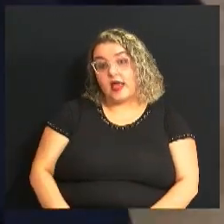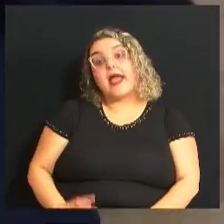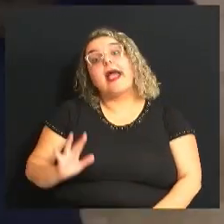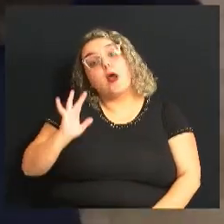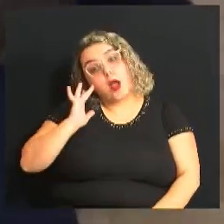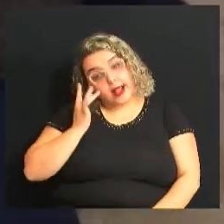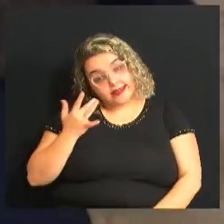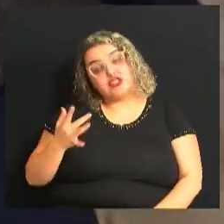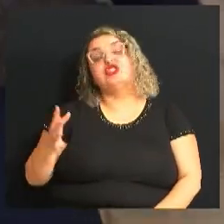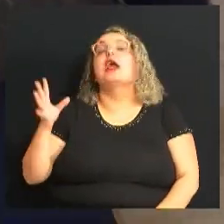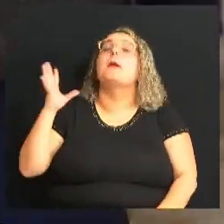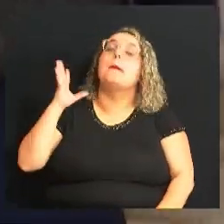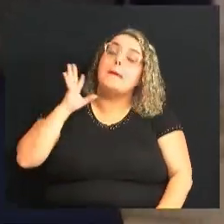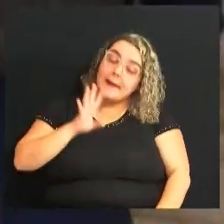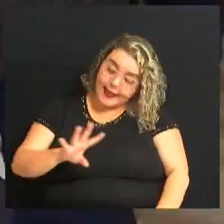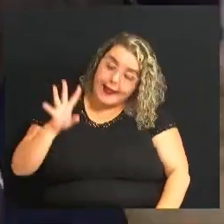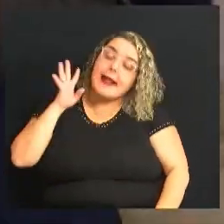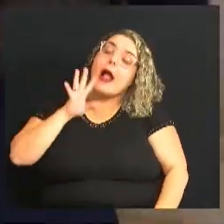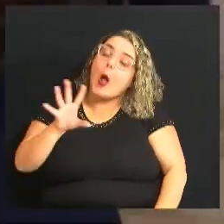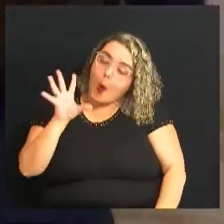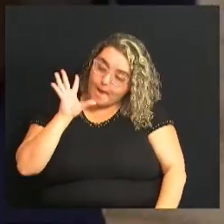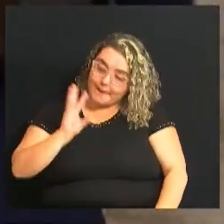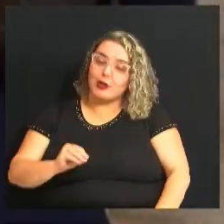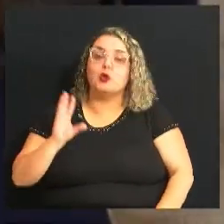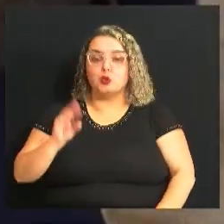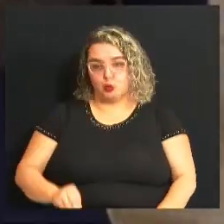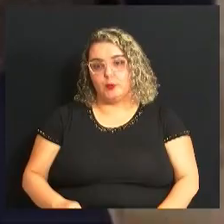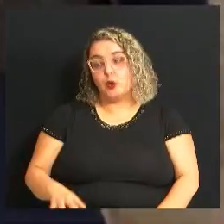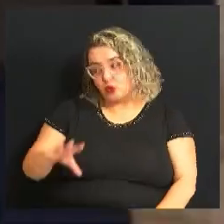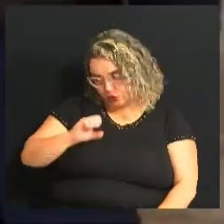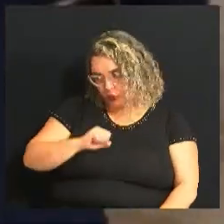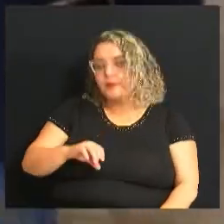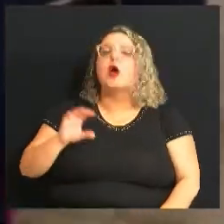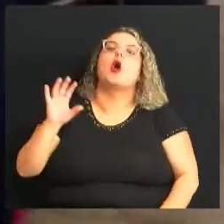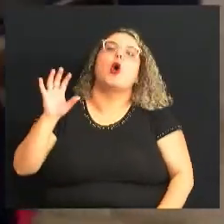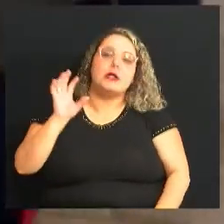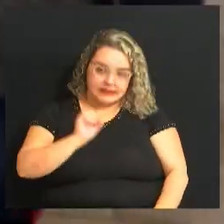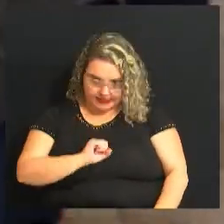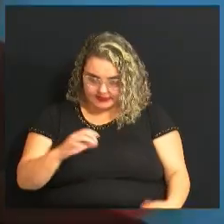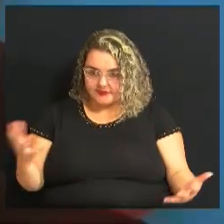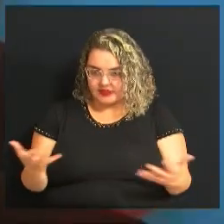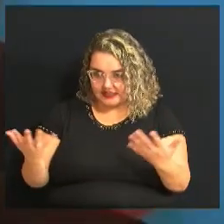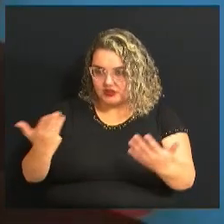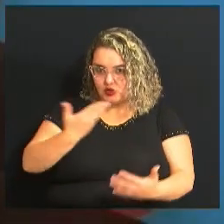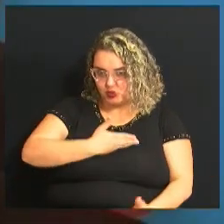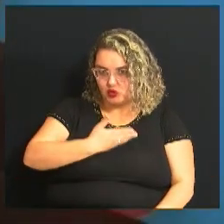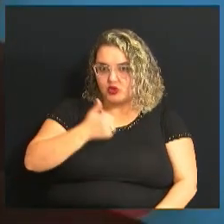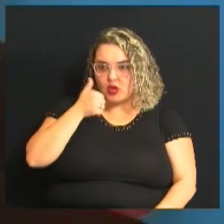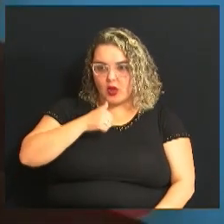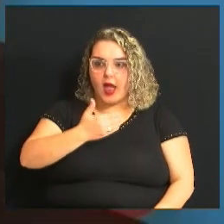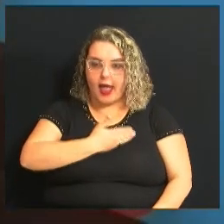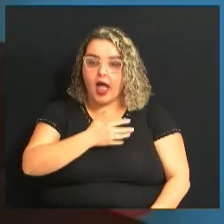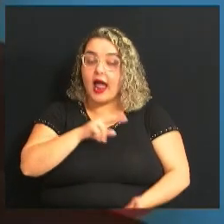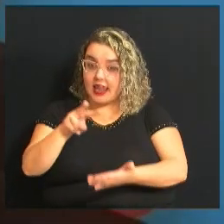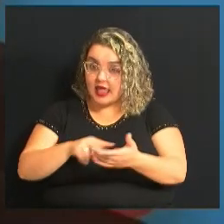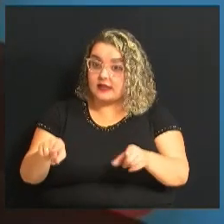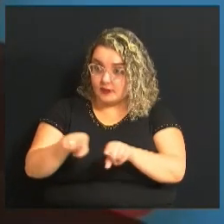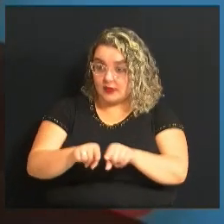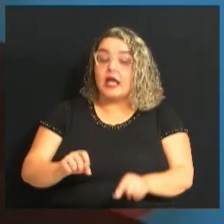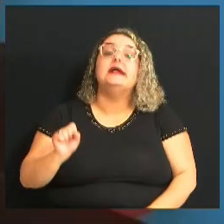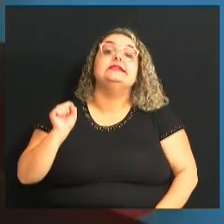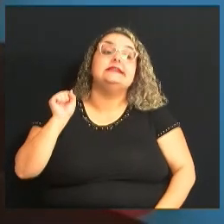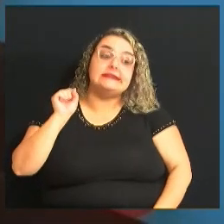muito legal. Gostou? Gostei. E você vai incentivar os seus amiguinhos e amiguinhas a ler também?